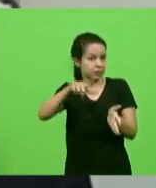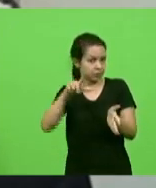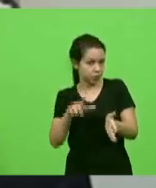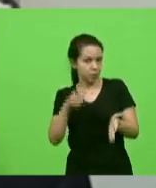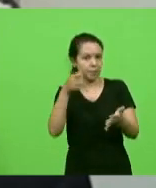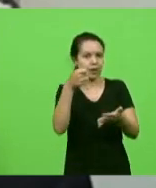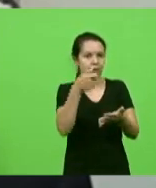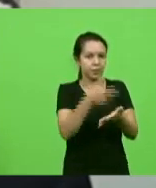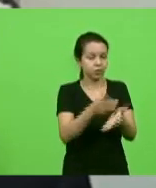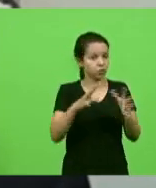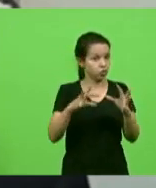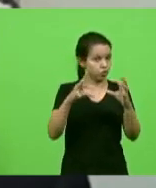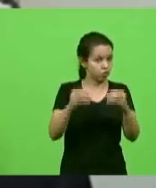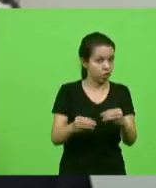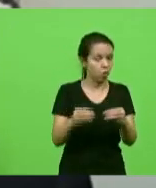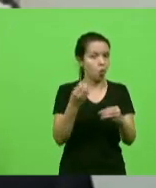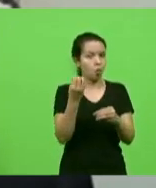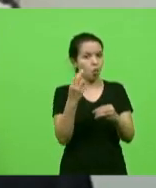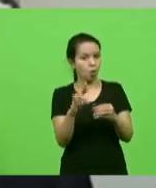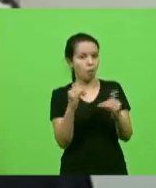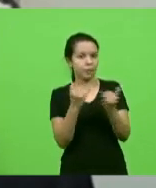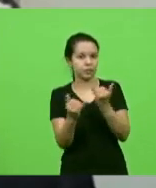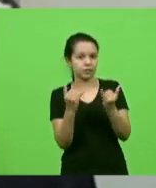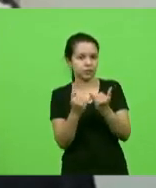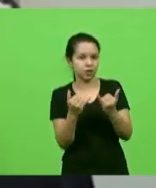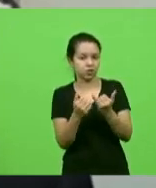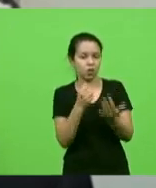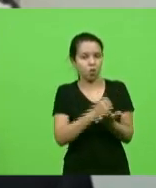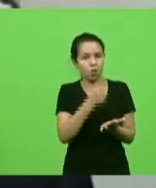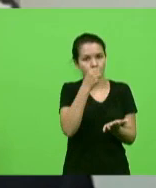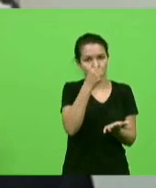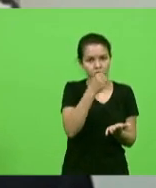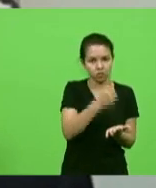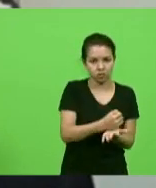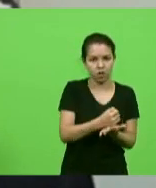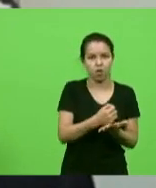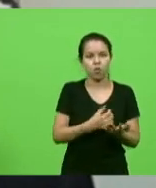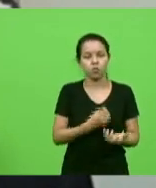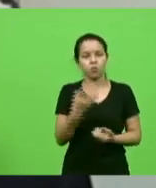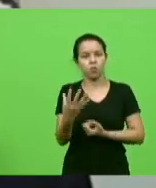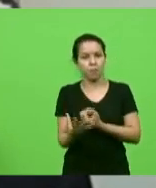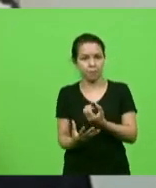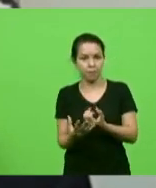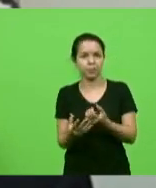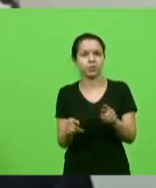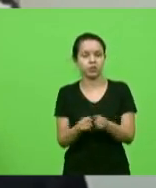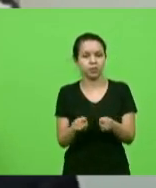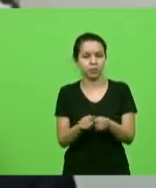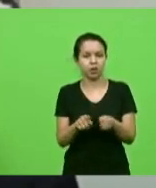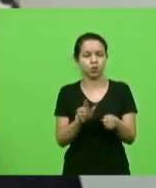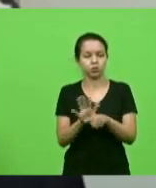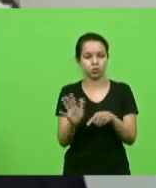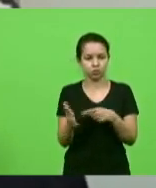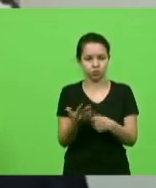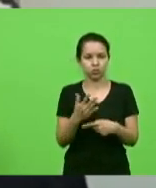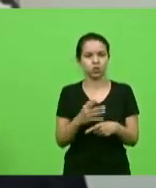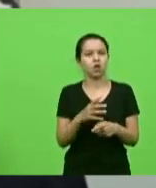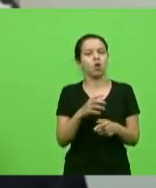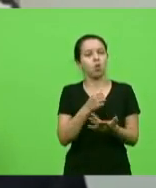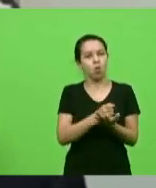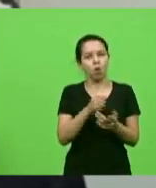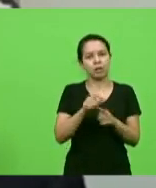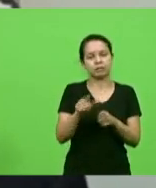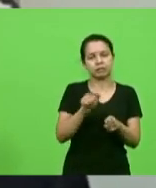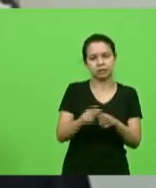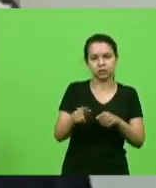de pagamentos Total ou parcial nas contratações destinadas ao fornecimento de bens e prestação de serviços a locação de